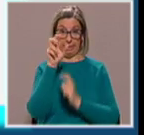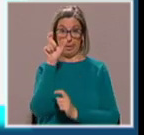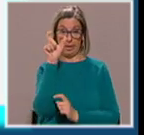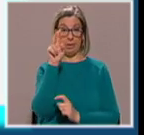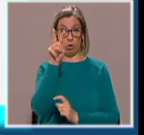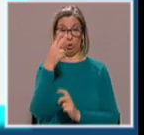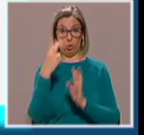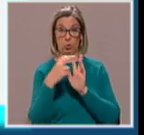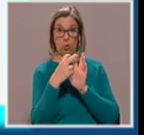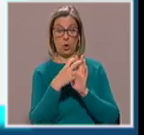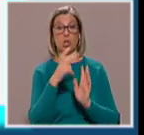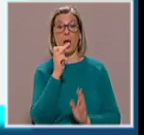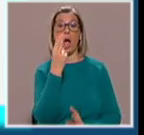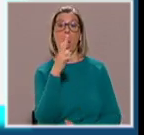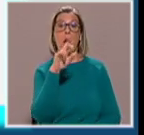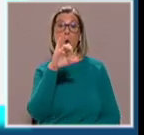na parte inferior.